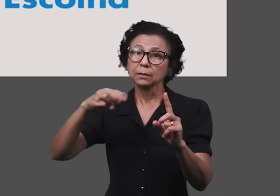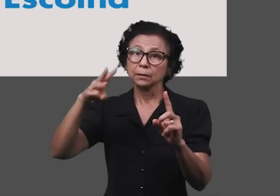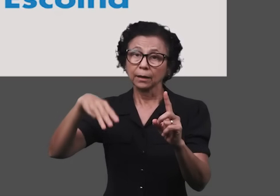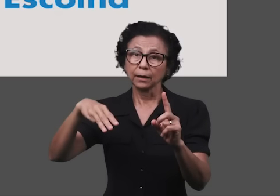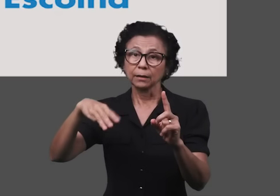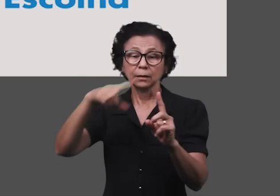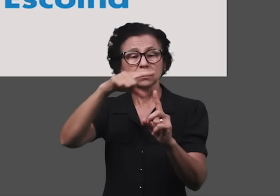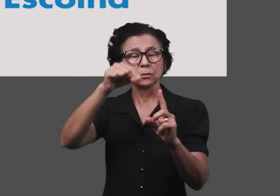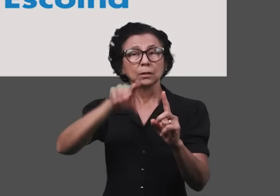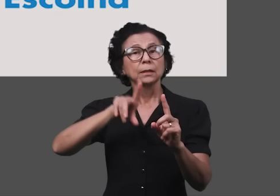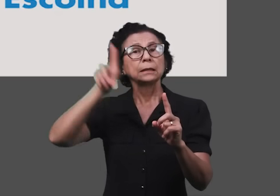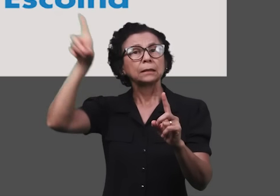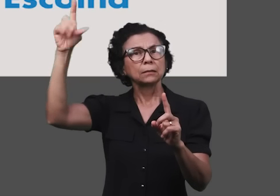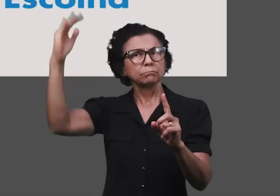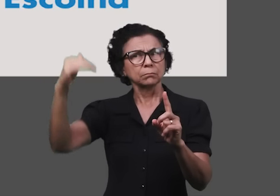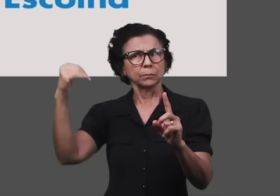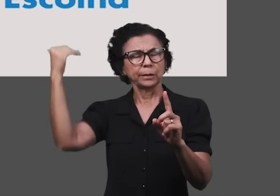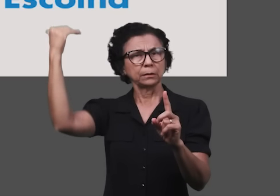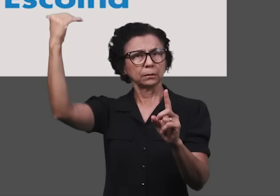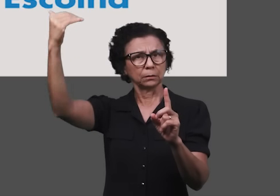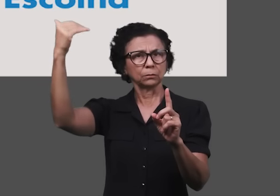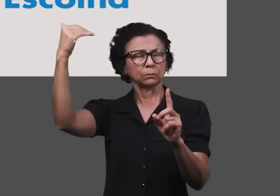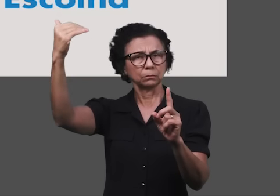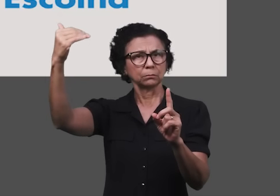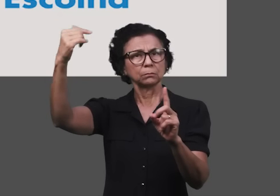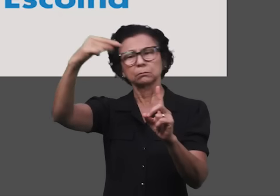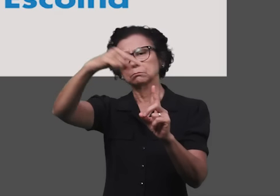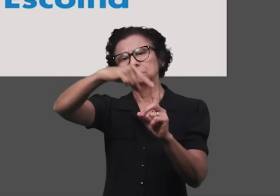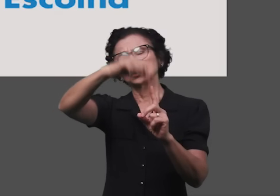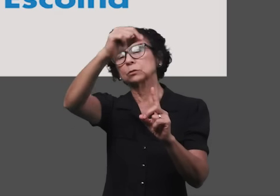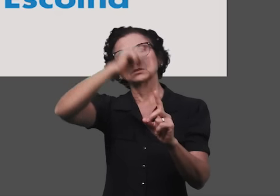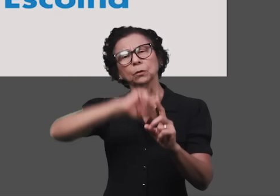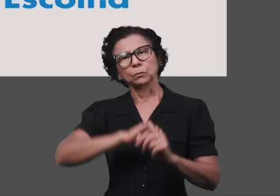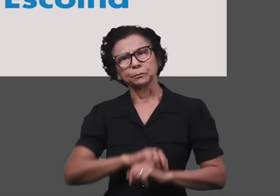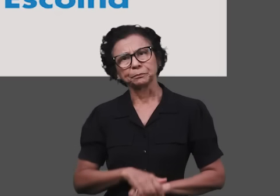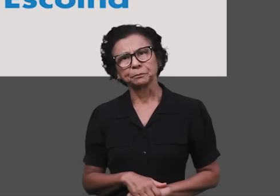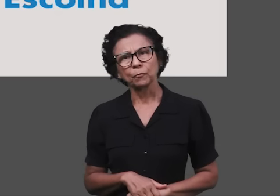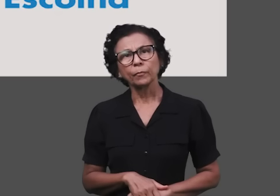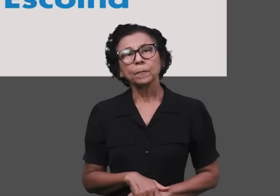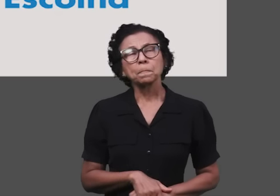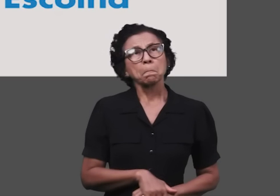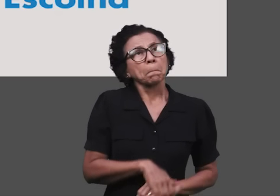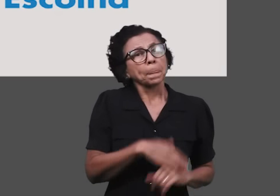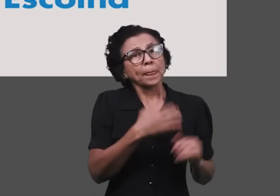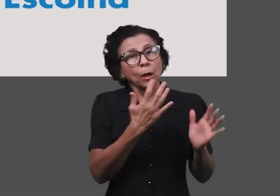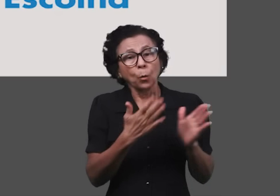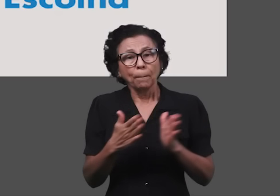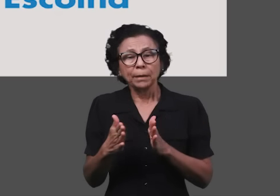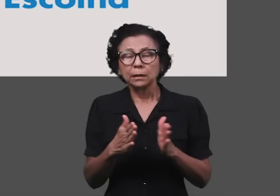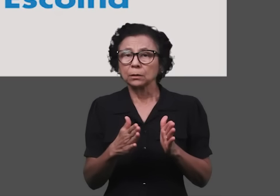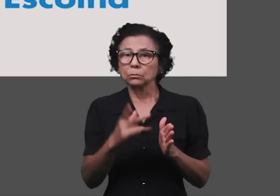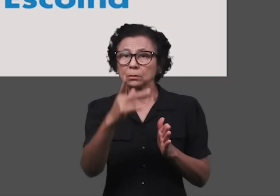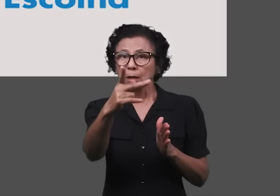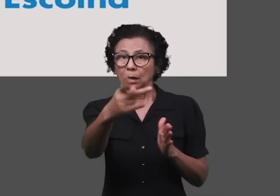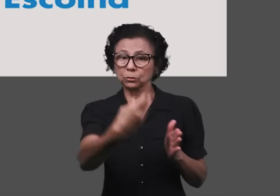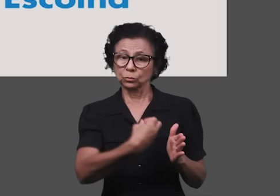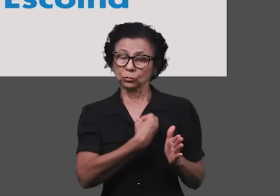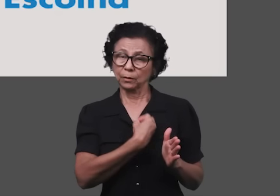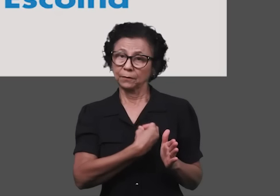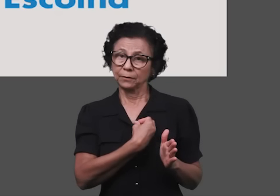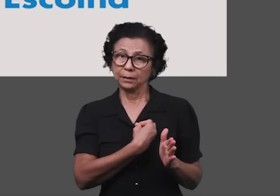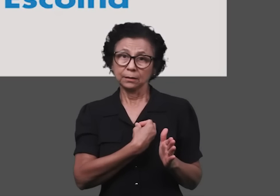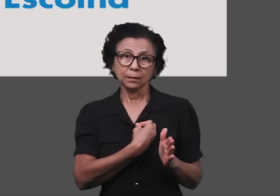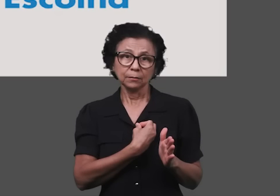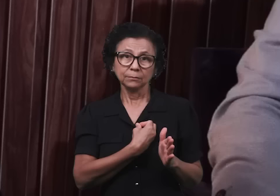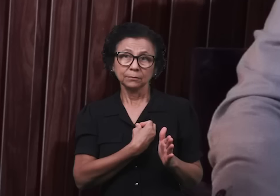Deus. É um ato da soberania de Deus. Deus elegeu o homem. E num determinado momento da sua vida, da vida